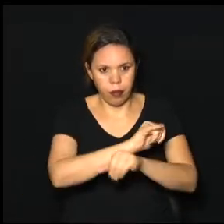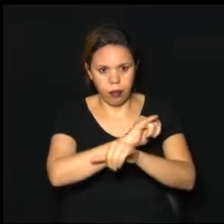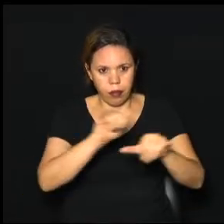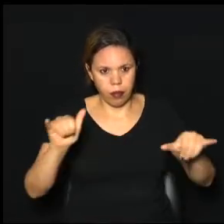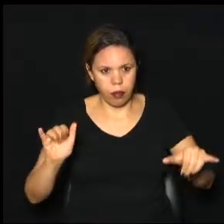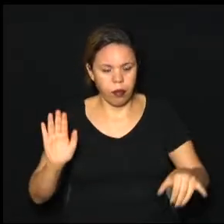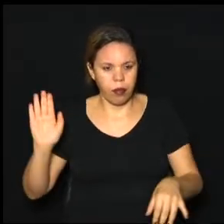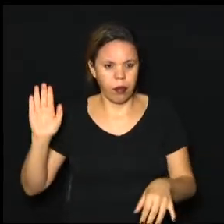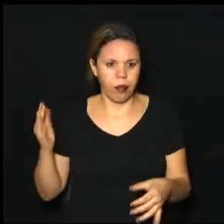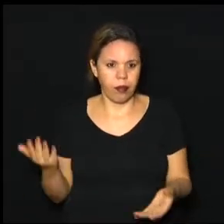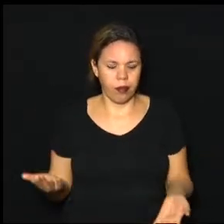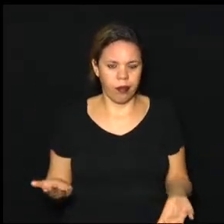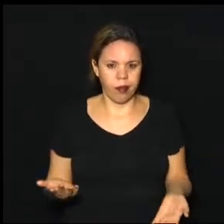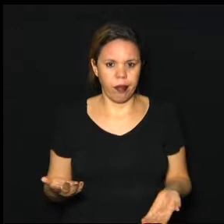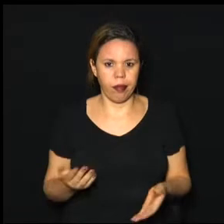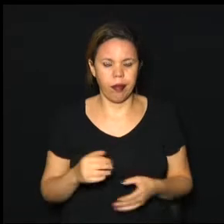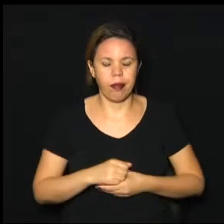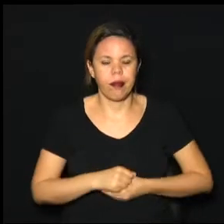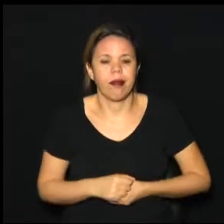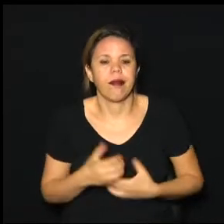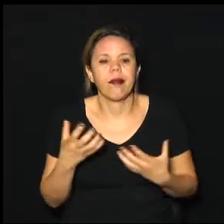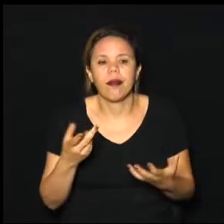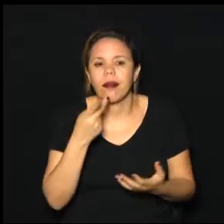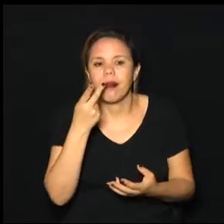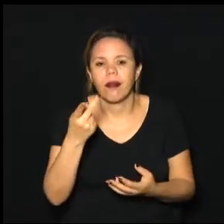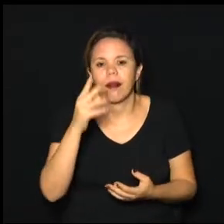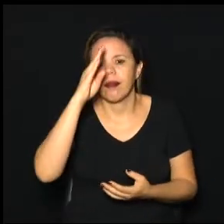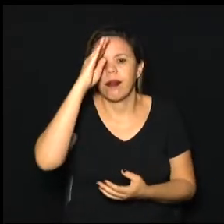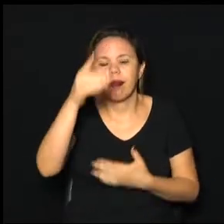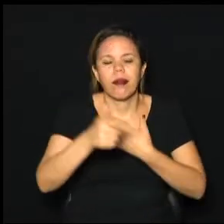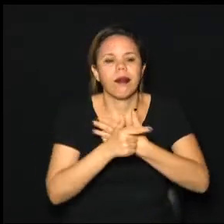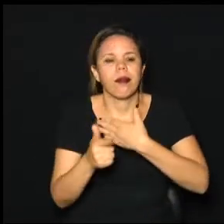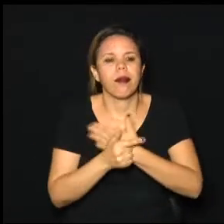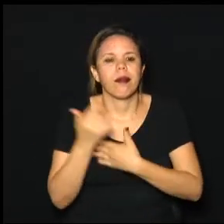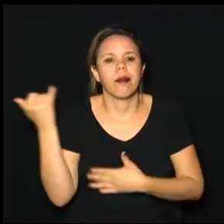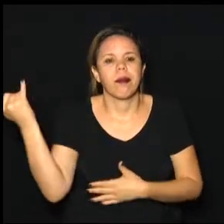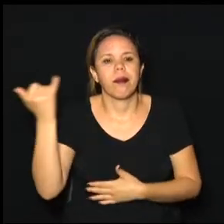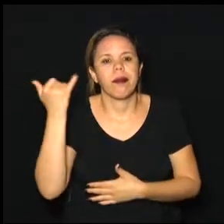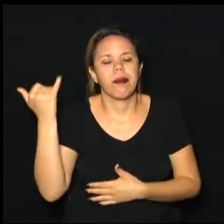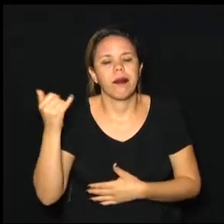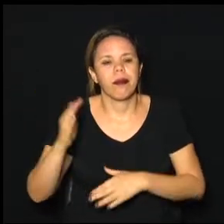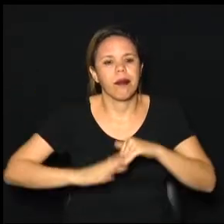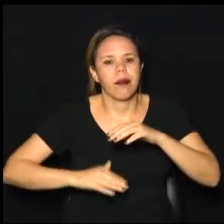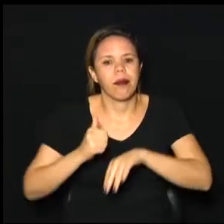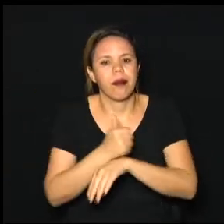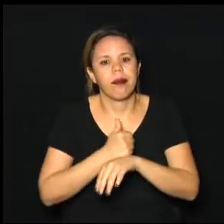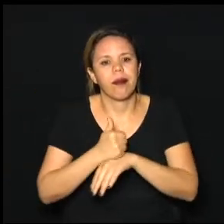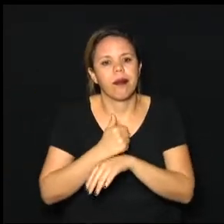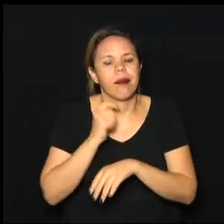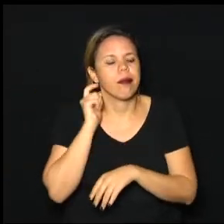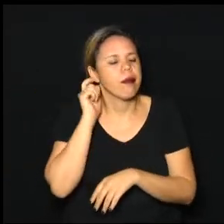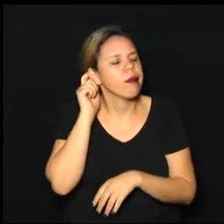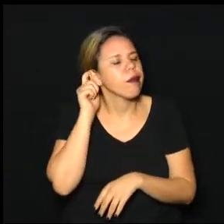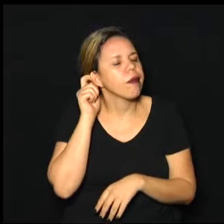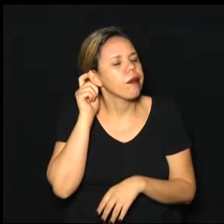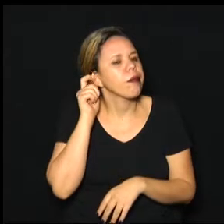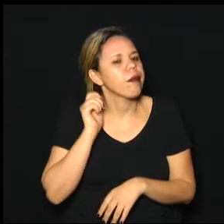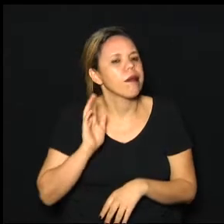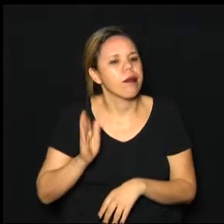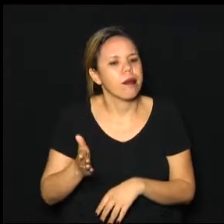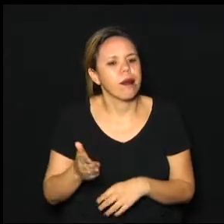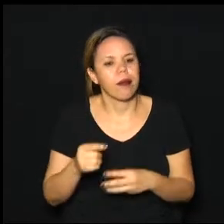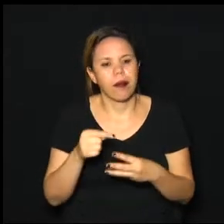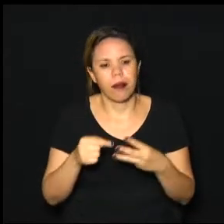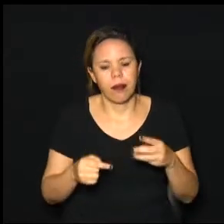pós-campanha eleitoral. Quero destacar aqui o papel importante dos profissionais, né? Já nesses